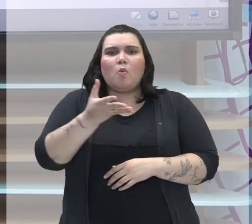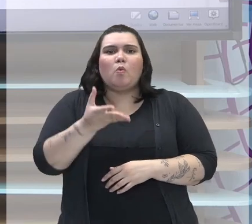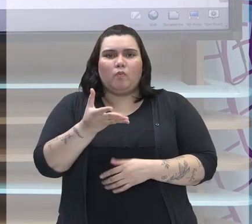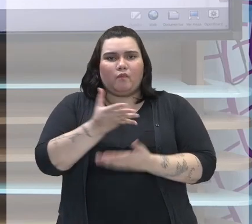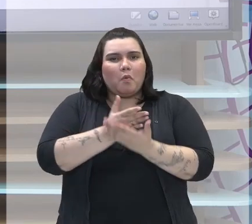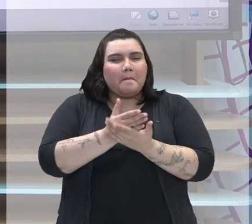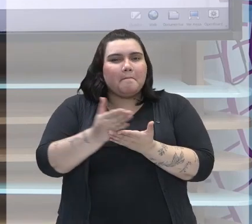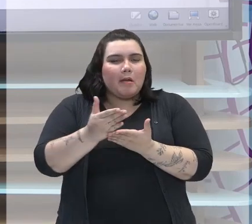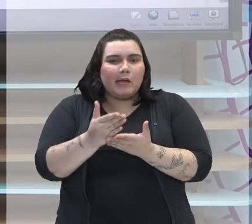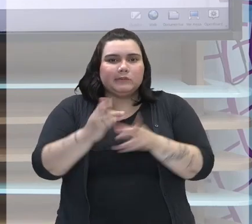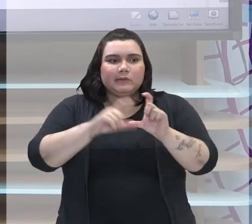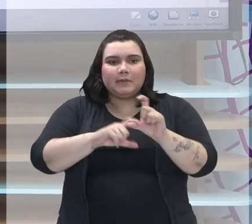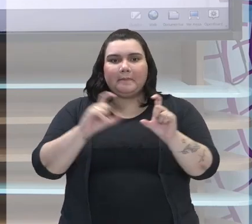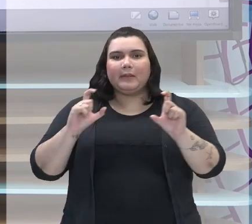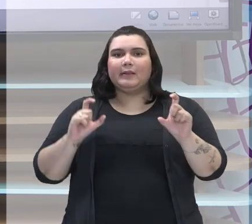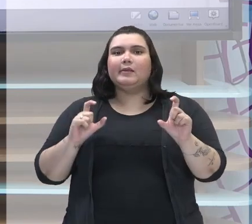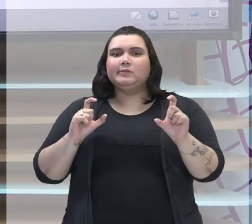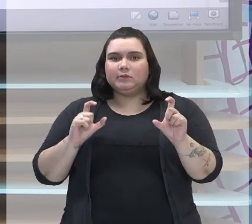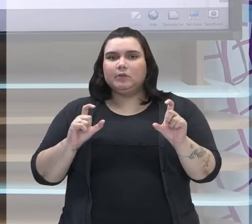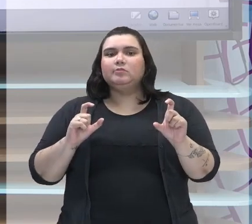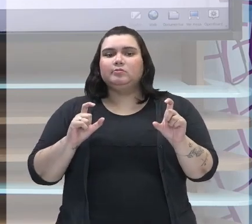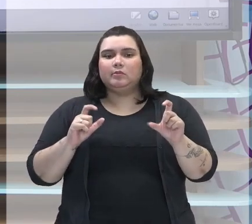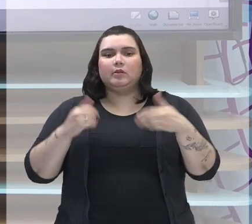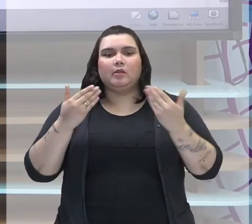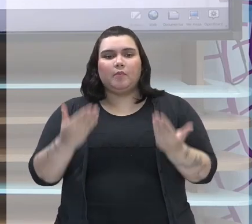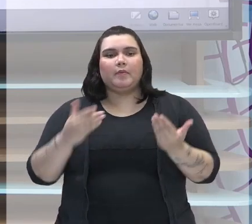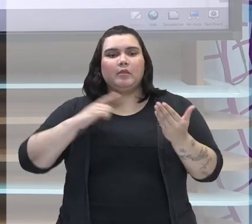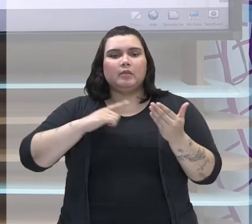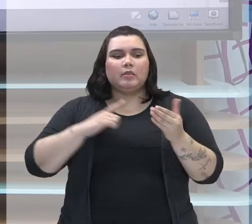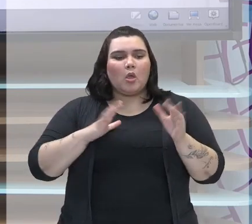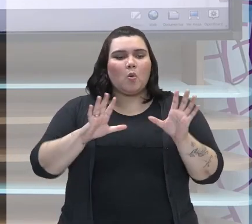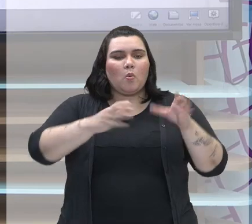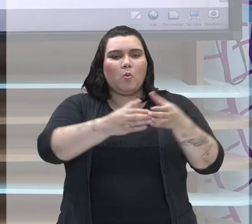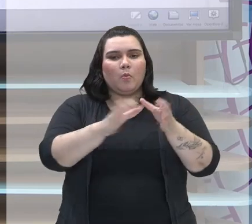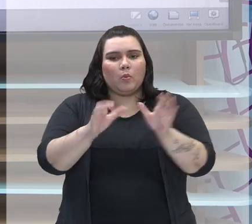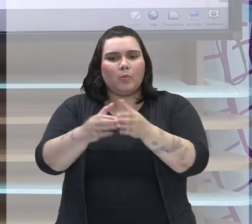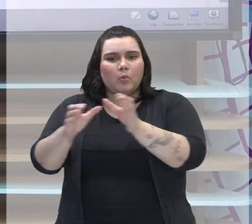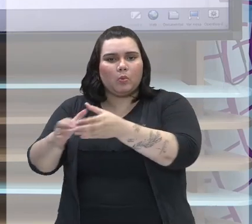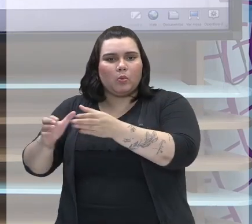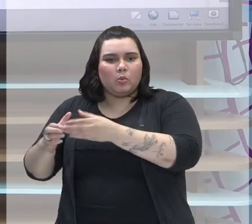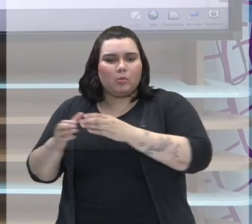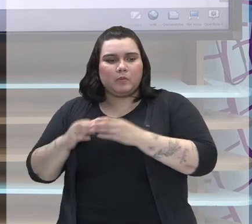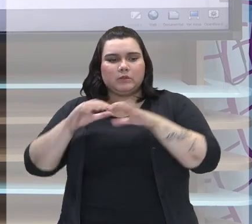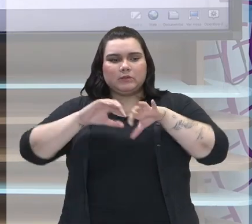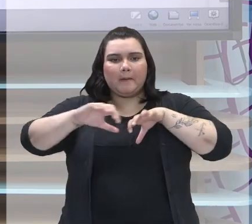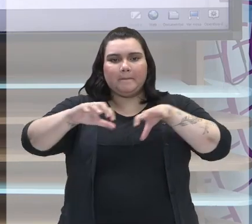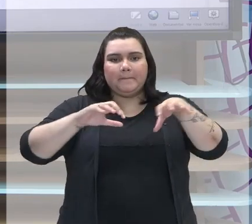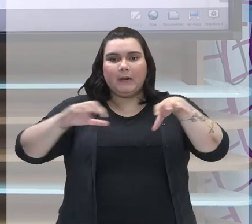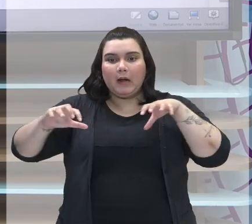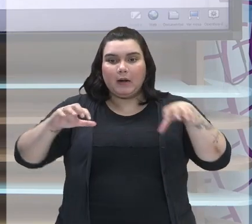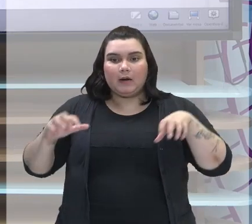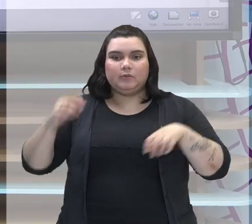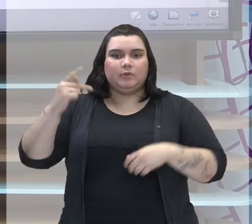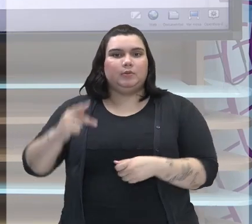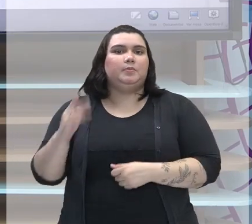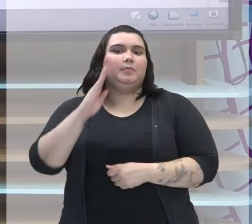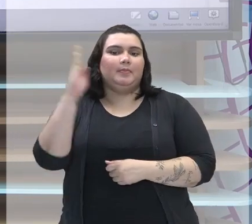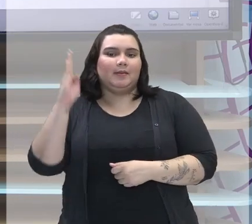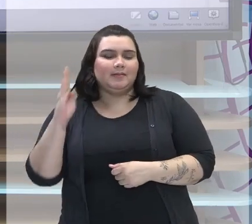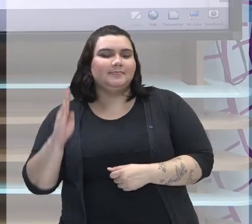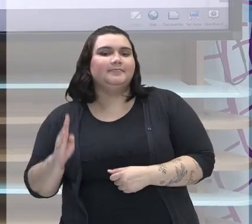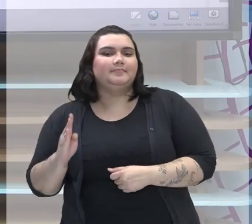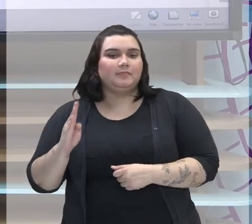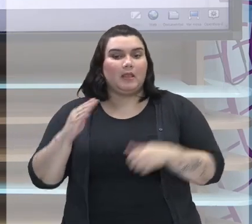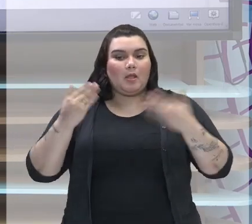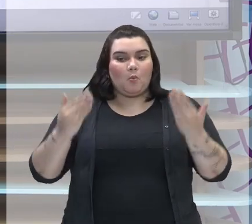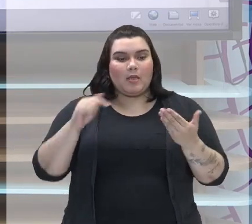recém-independente. Você tem, né, divisões ali, você tem províncias no Brasil. E